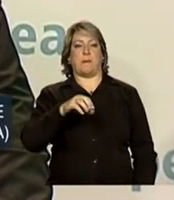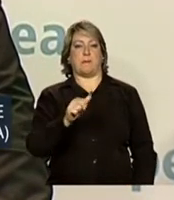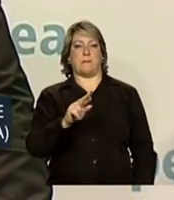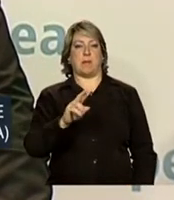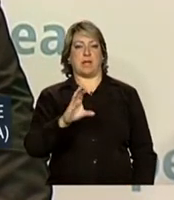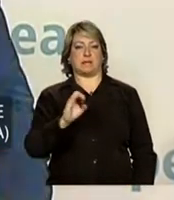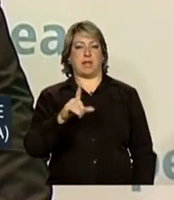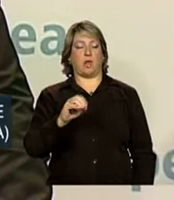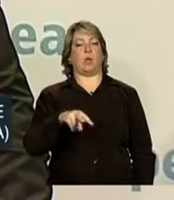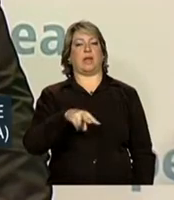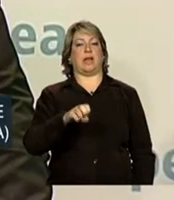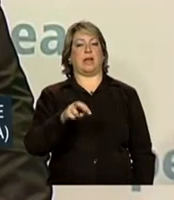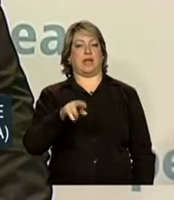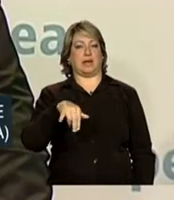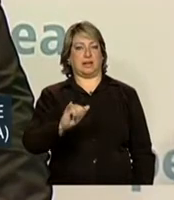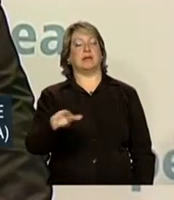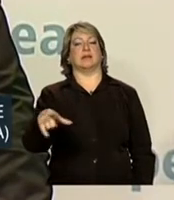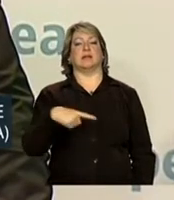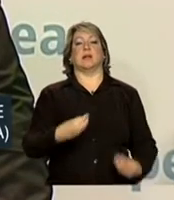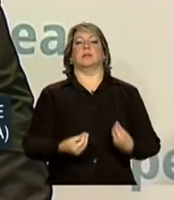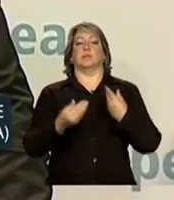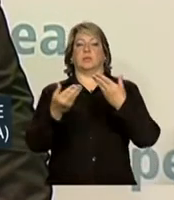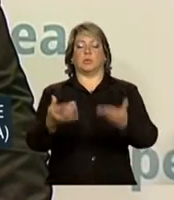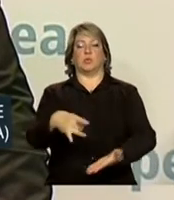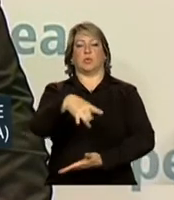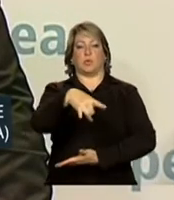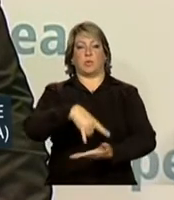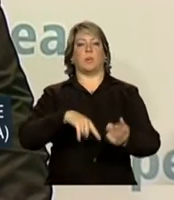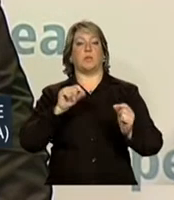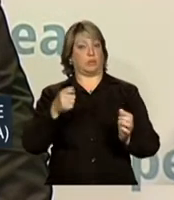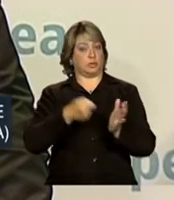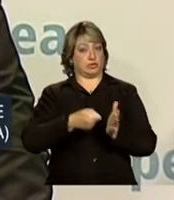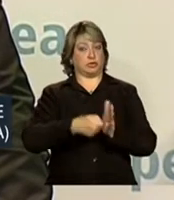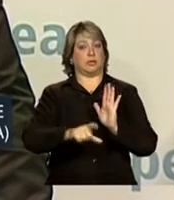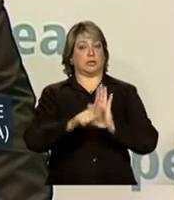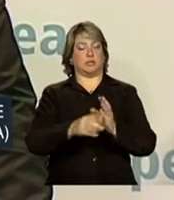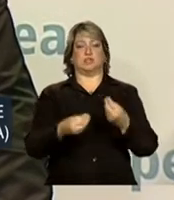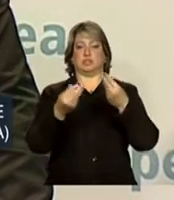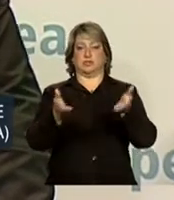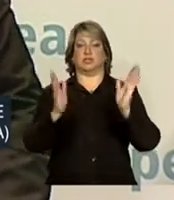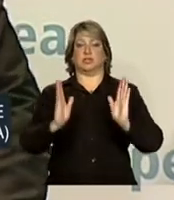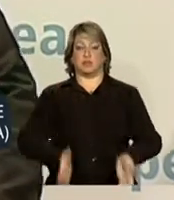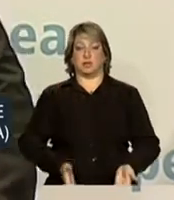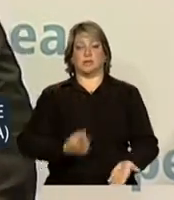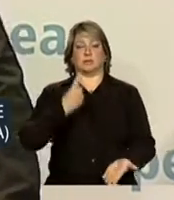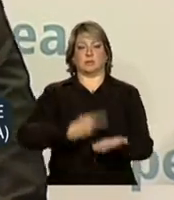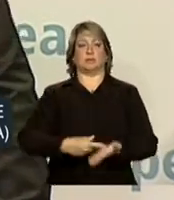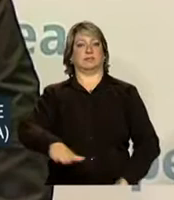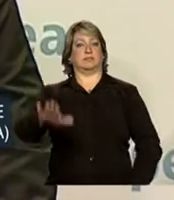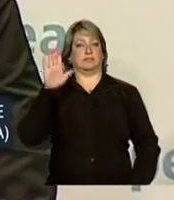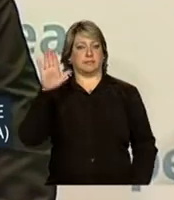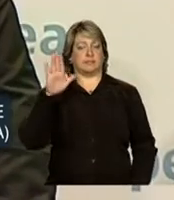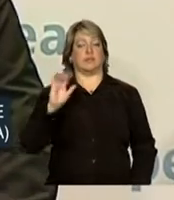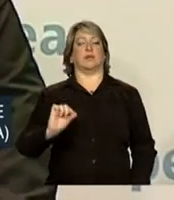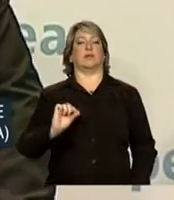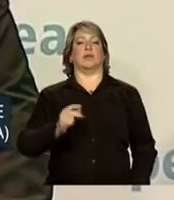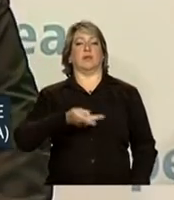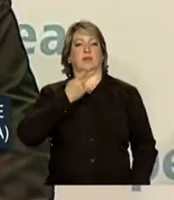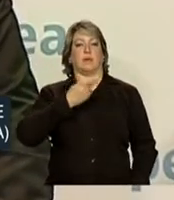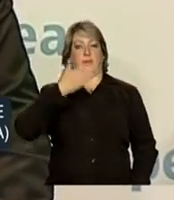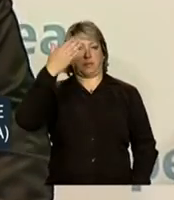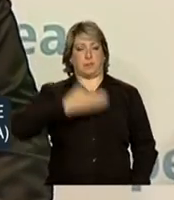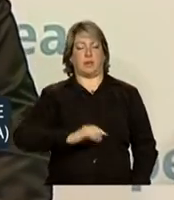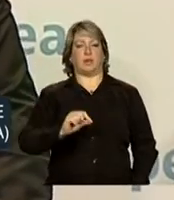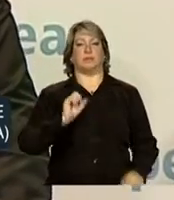Neri apresentou os documentos exigidos por lei e prestou o compromisso de fielmente cumprir com os deveres e atribuições